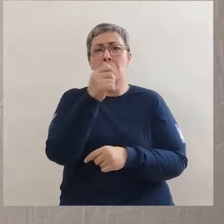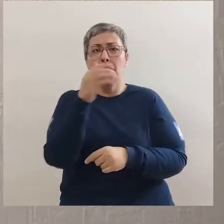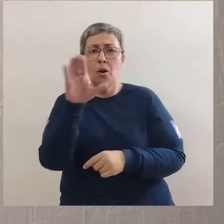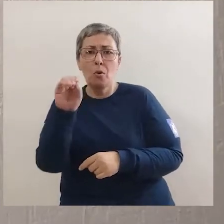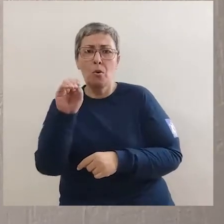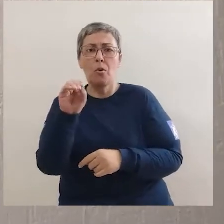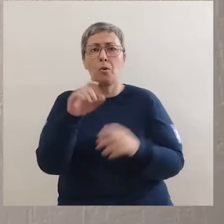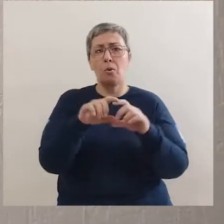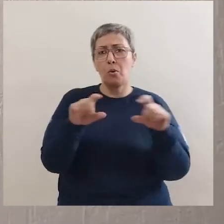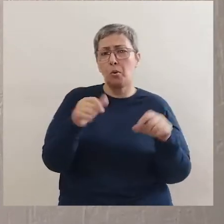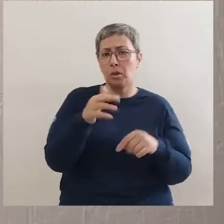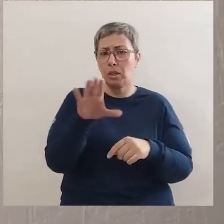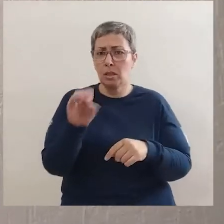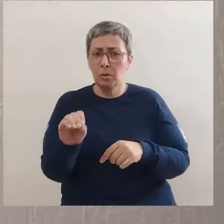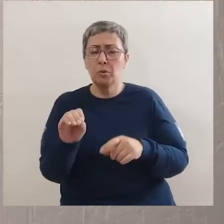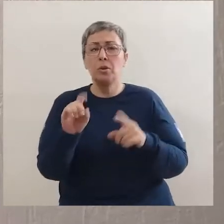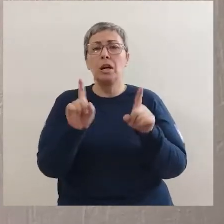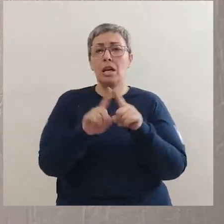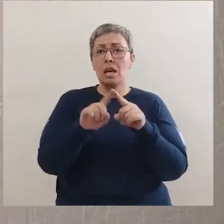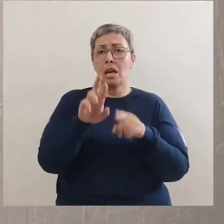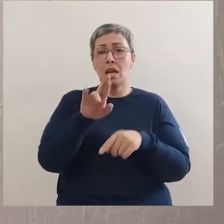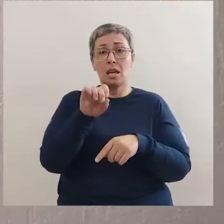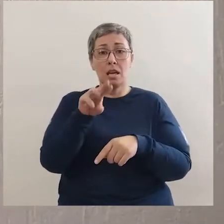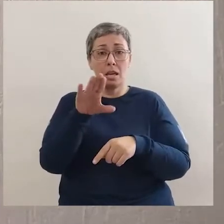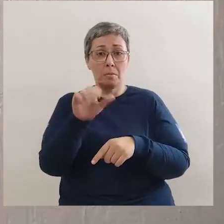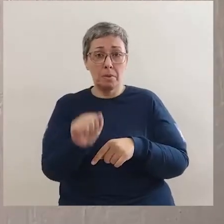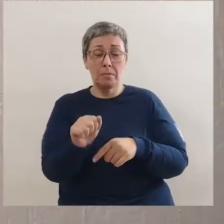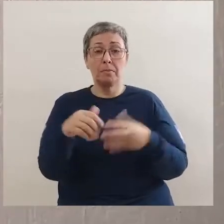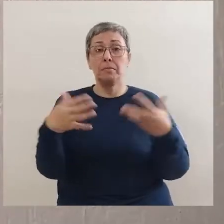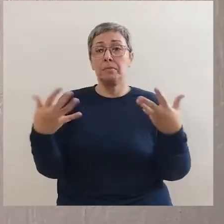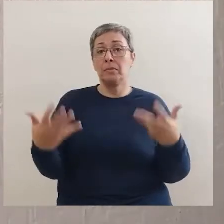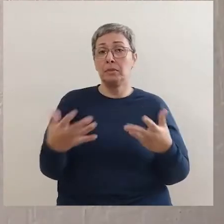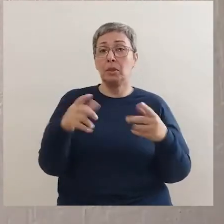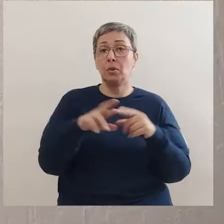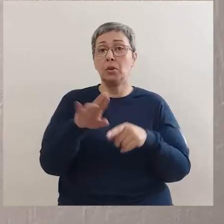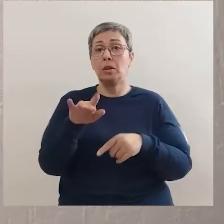gente falou sobre isso, essas são as rimas, né? Então, nesse repente, a gente também